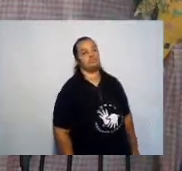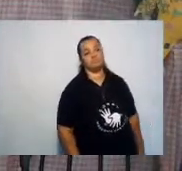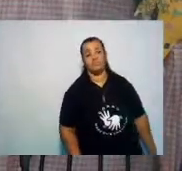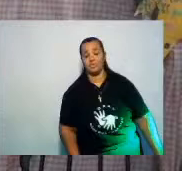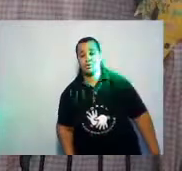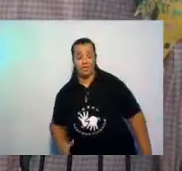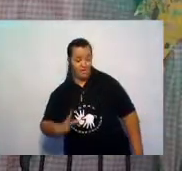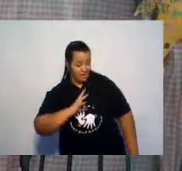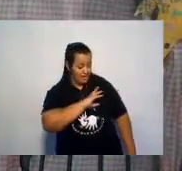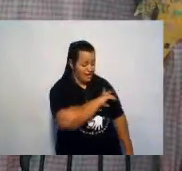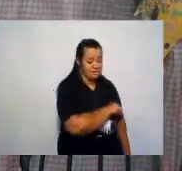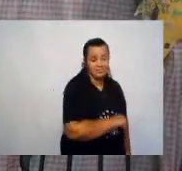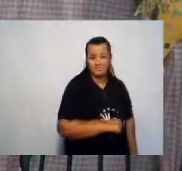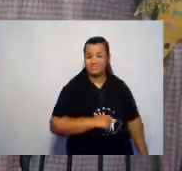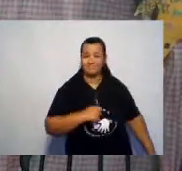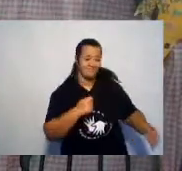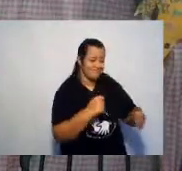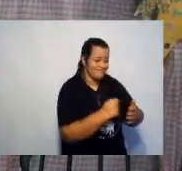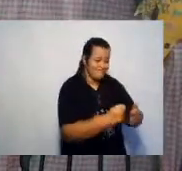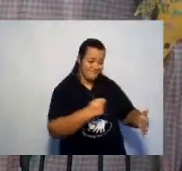O nosso amor